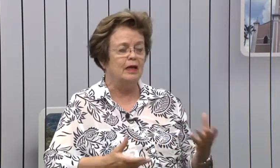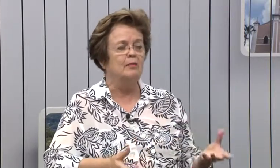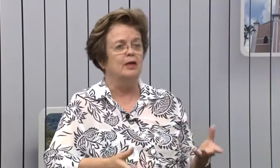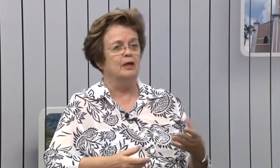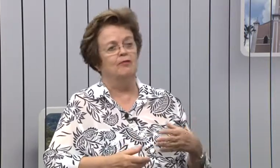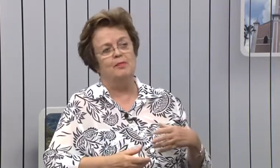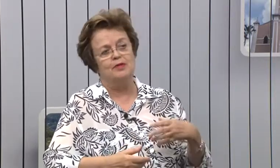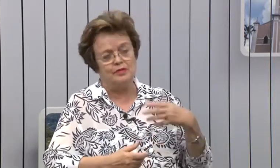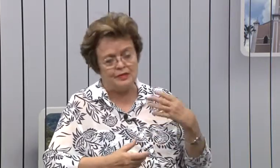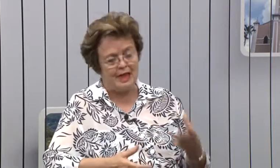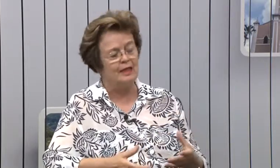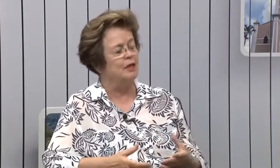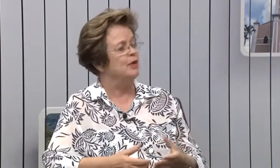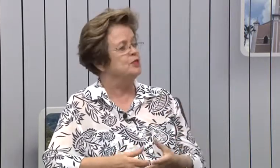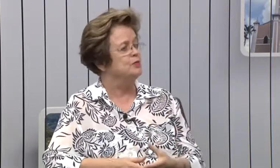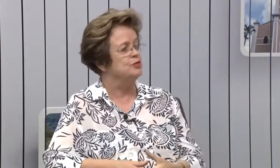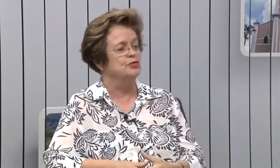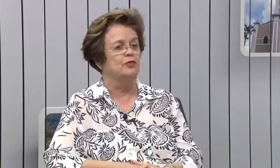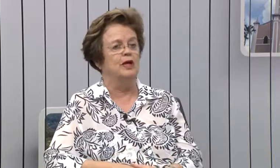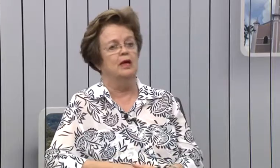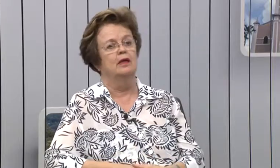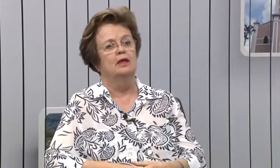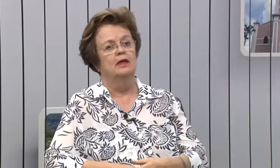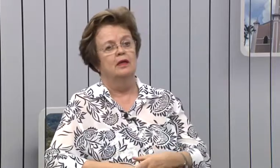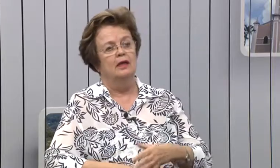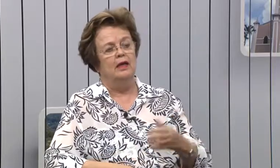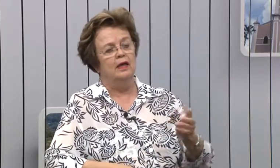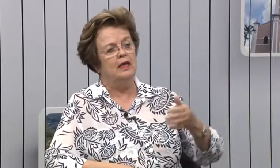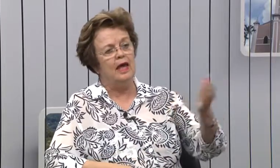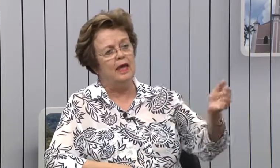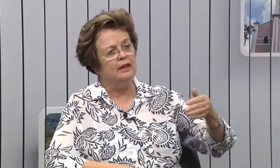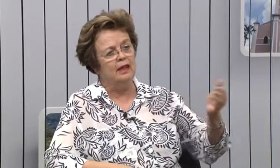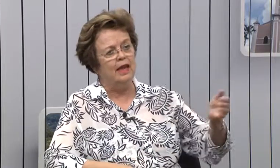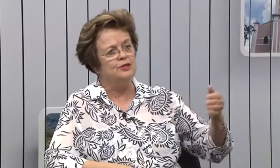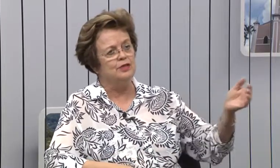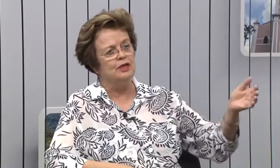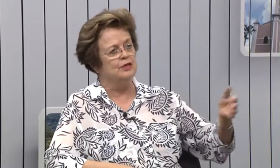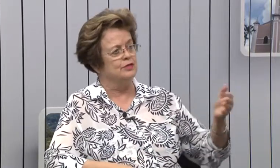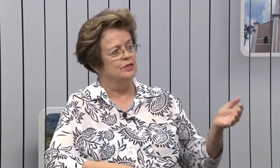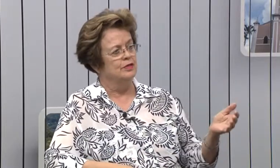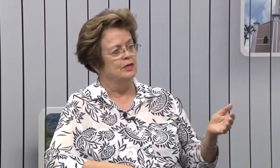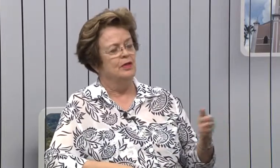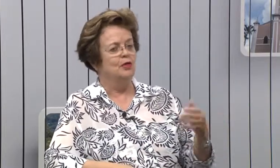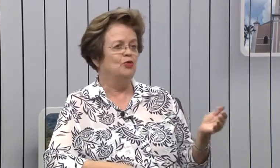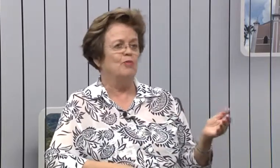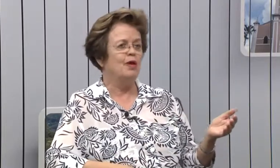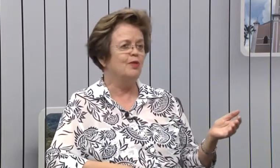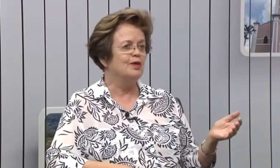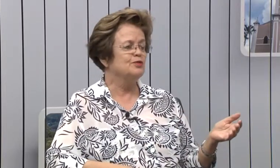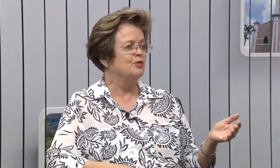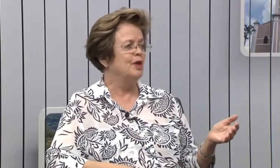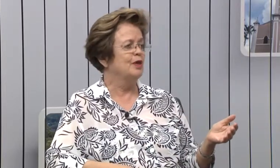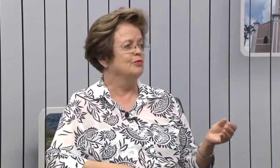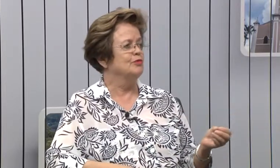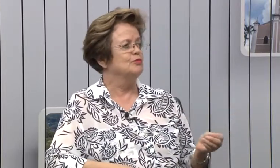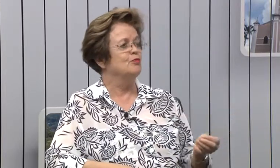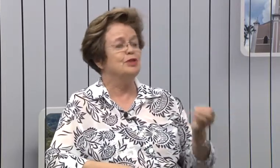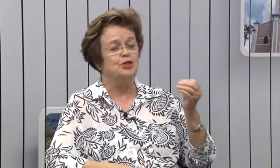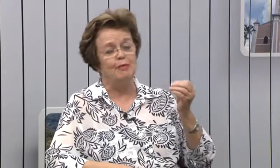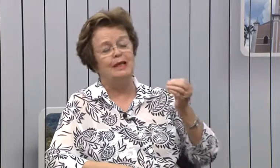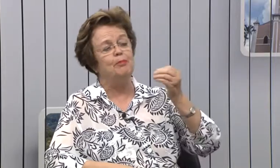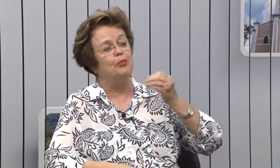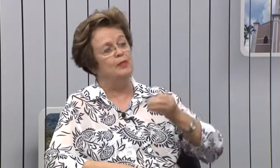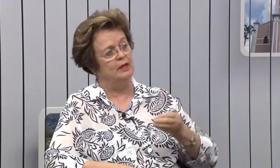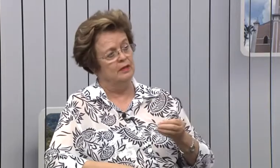também a Câmara vai precisar também se posicionar, é que há 3 dias eu tomei conhecimento de